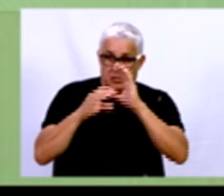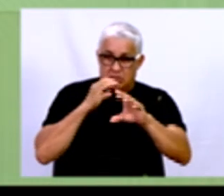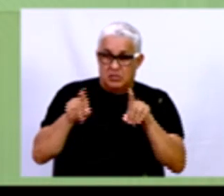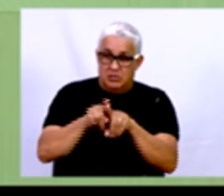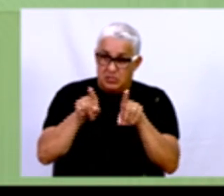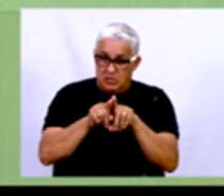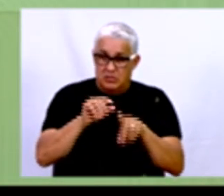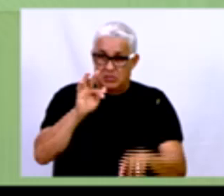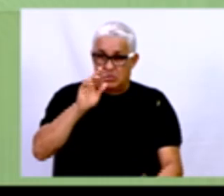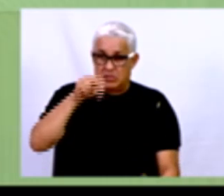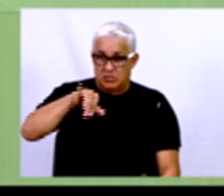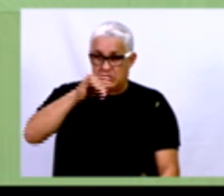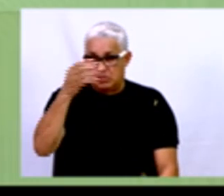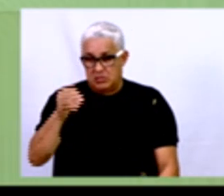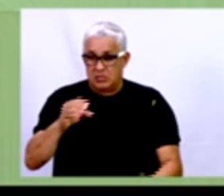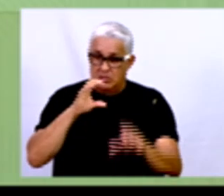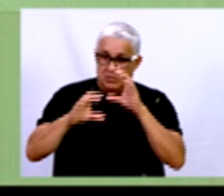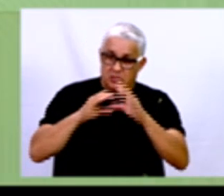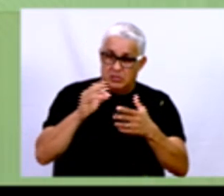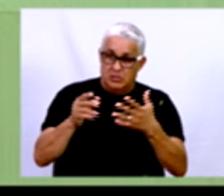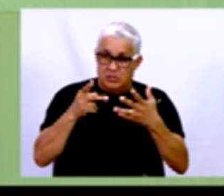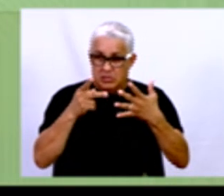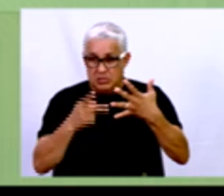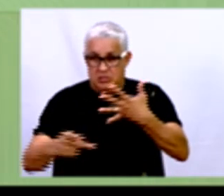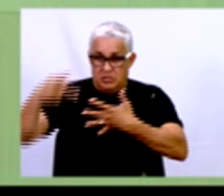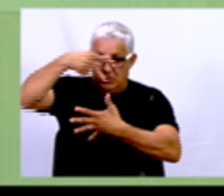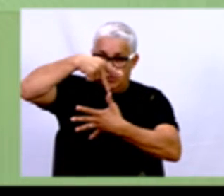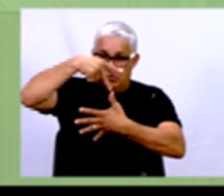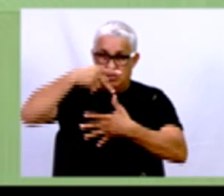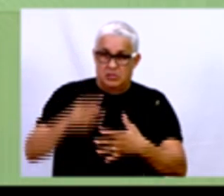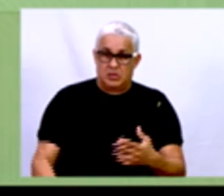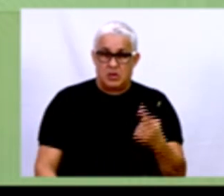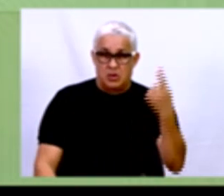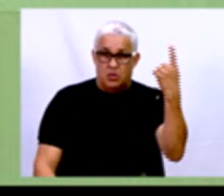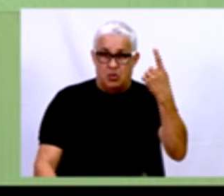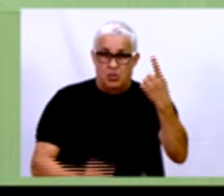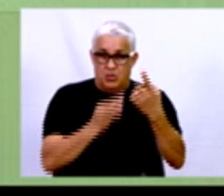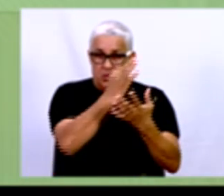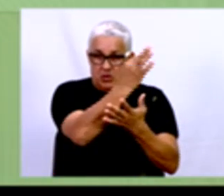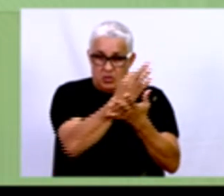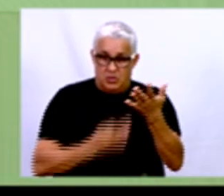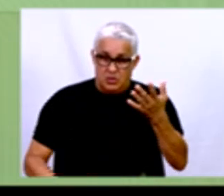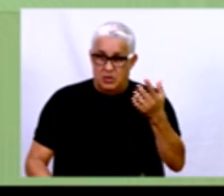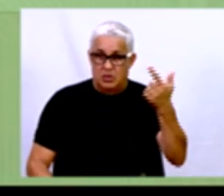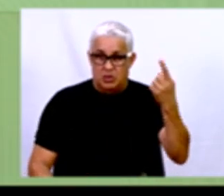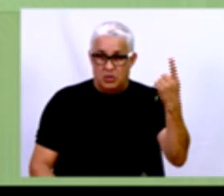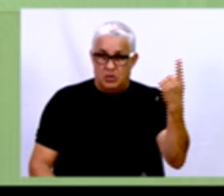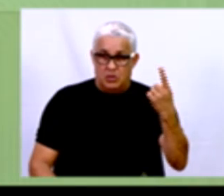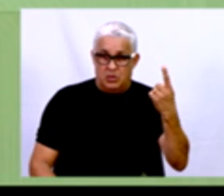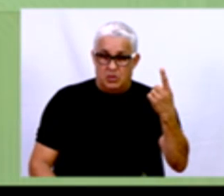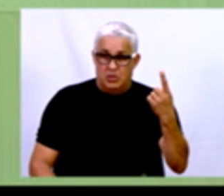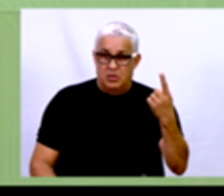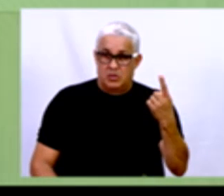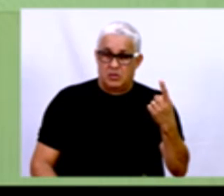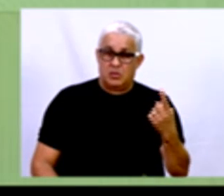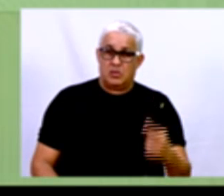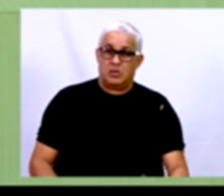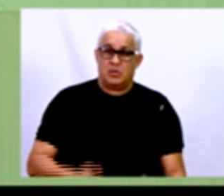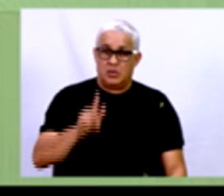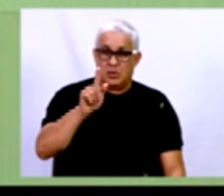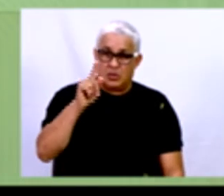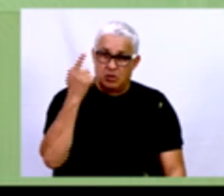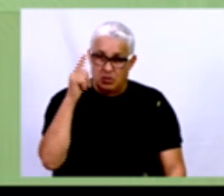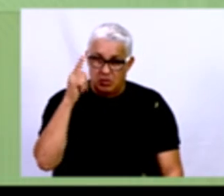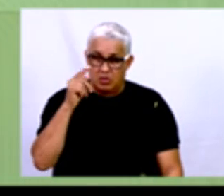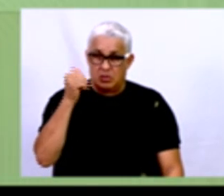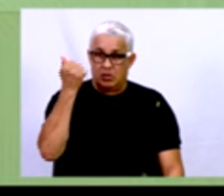função comunicativa priorizada. Texto 1. A Assembleia Legislativa de Goiás